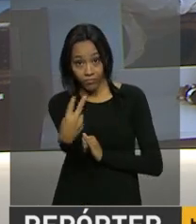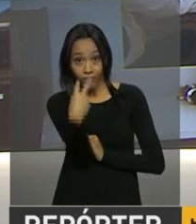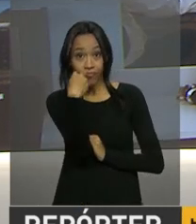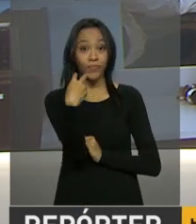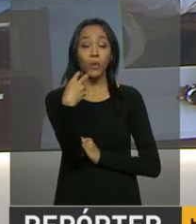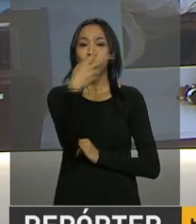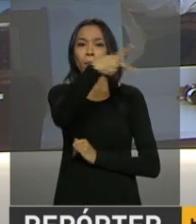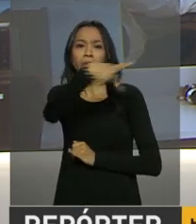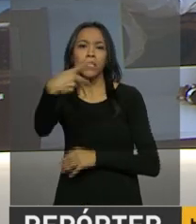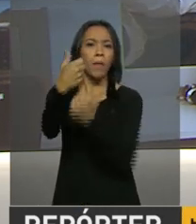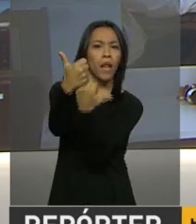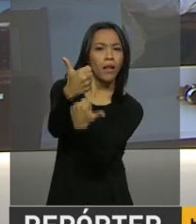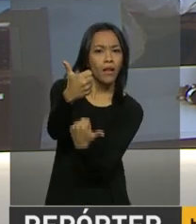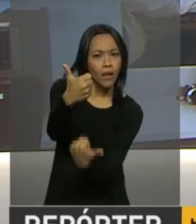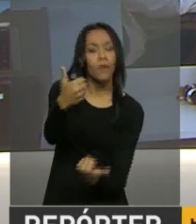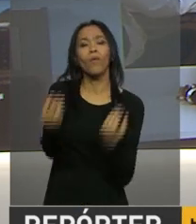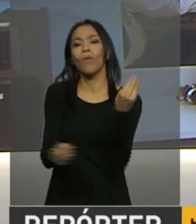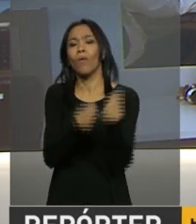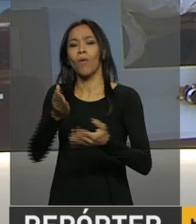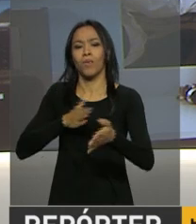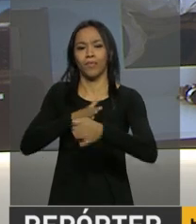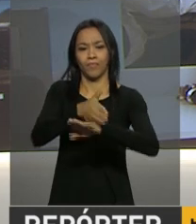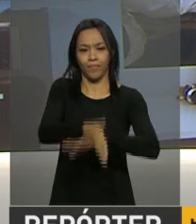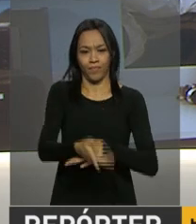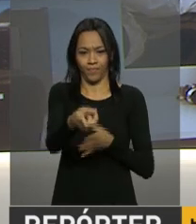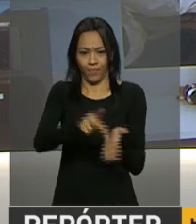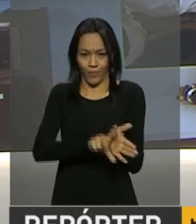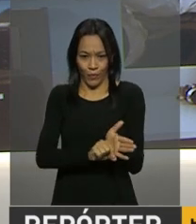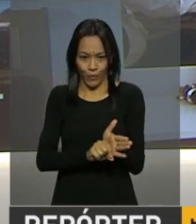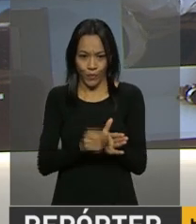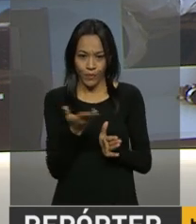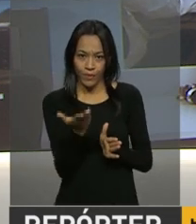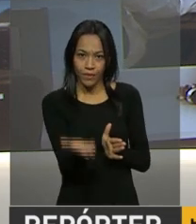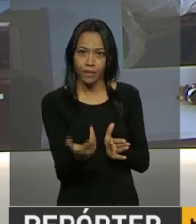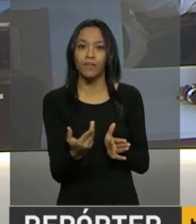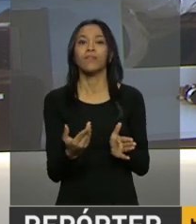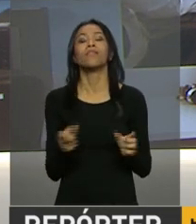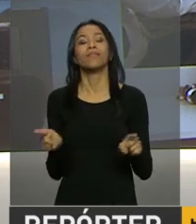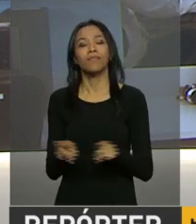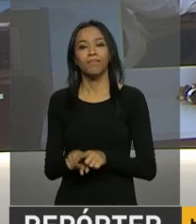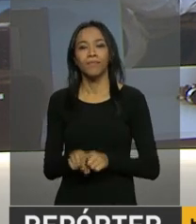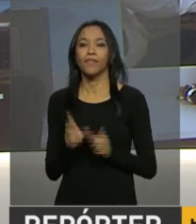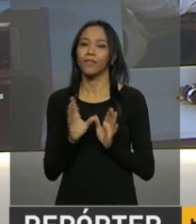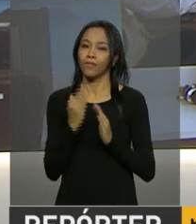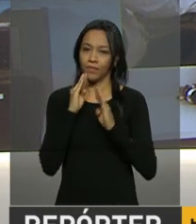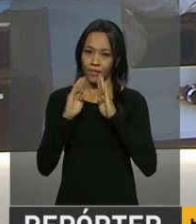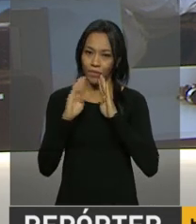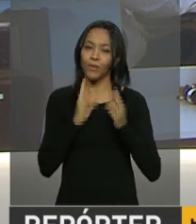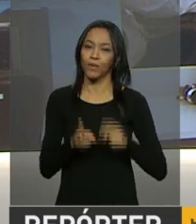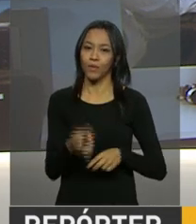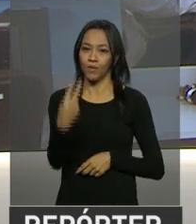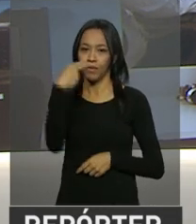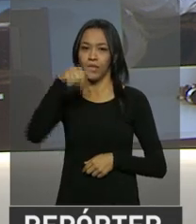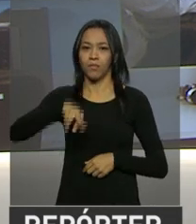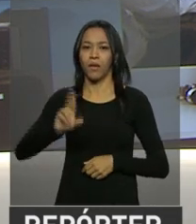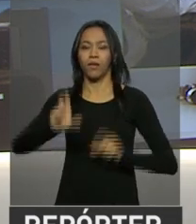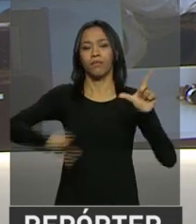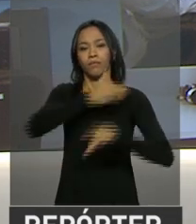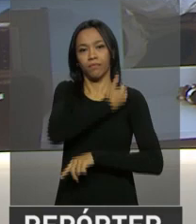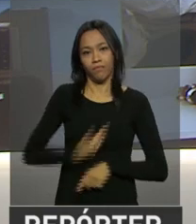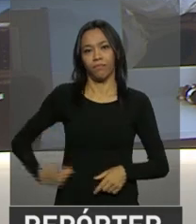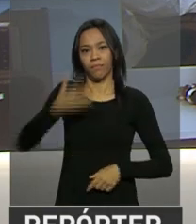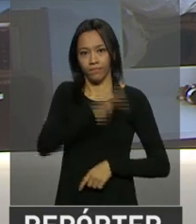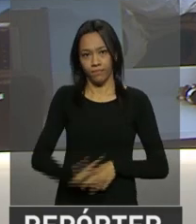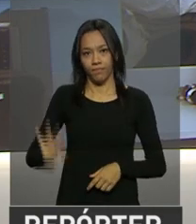do executivo Federal também nas nossas redes sociais no Twitter e no Facebook continue na NBR a TV do